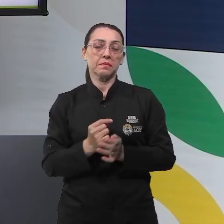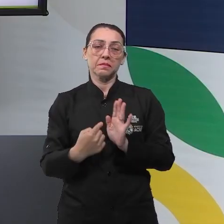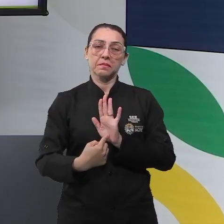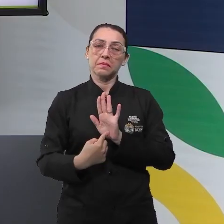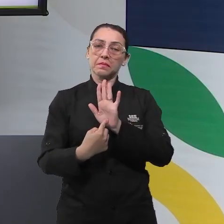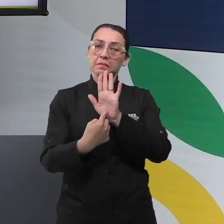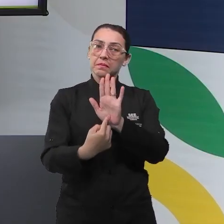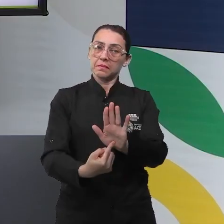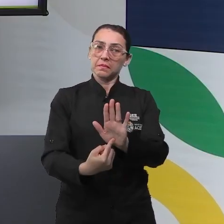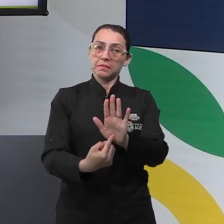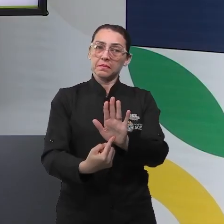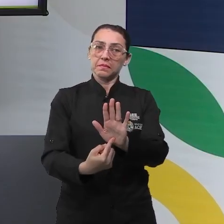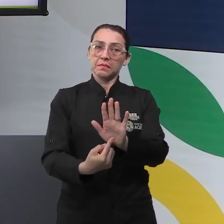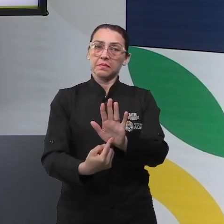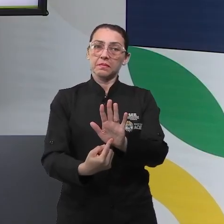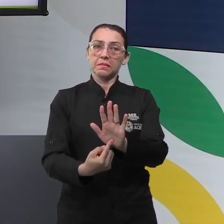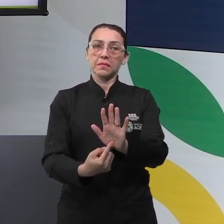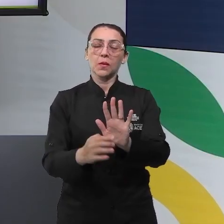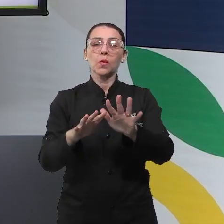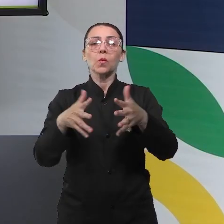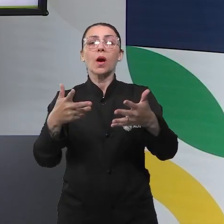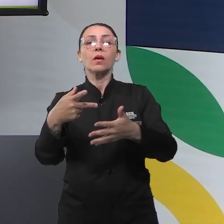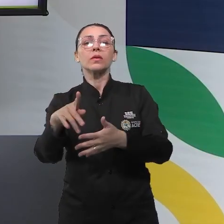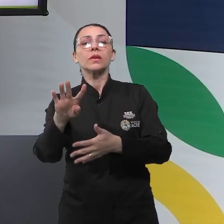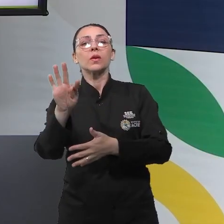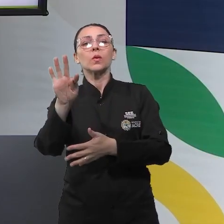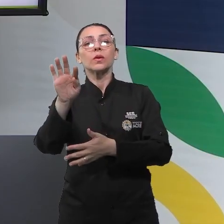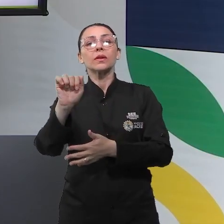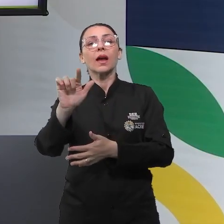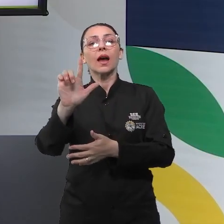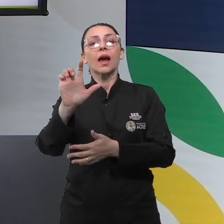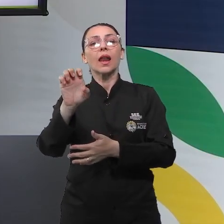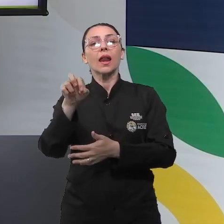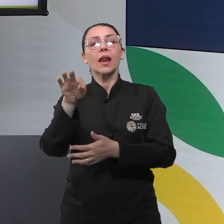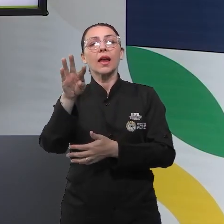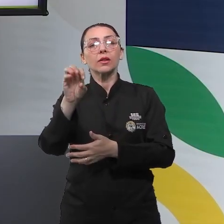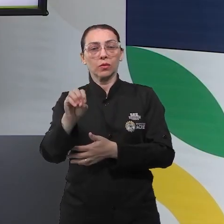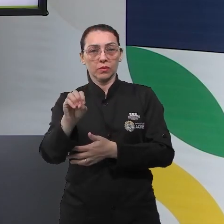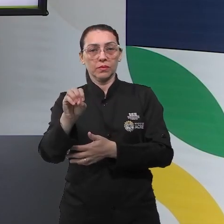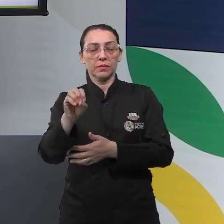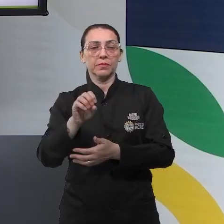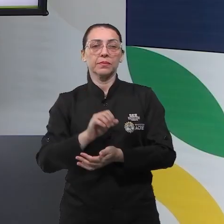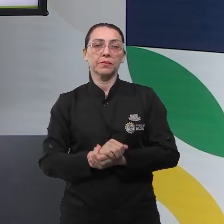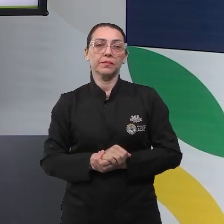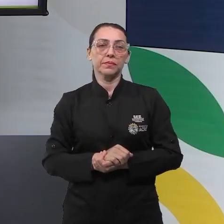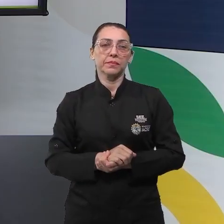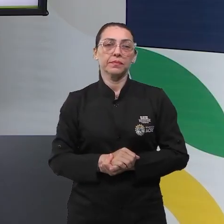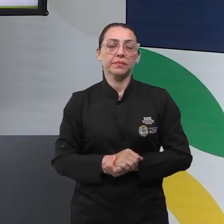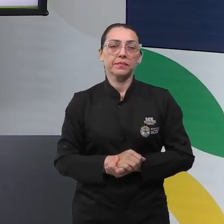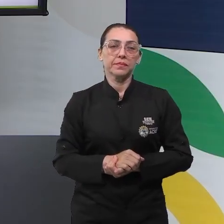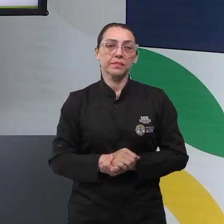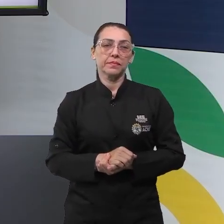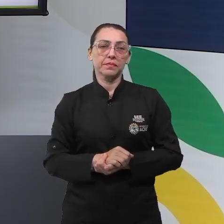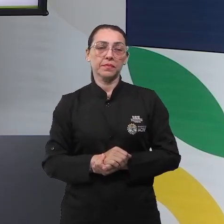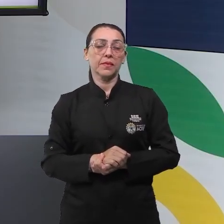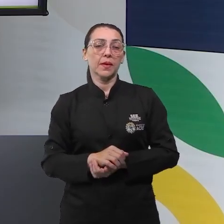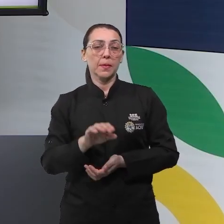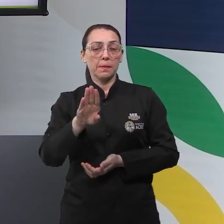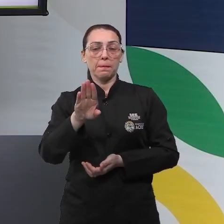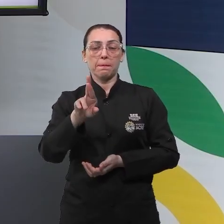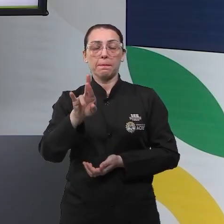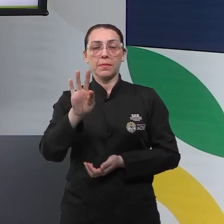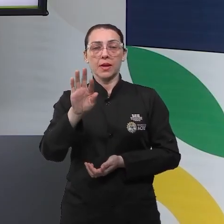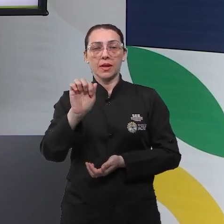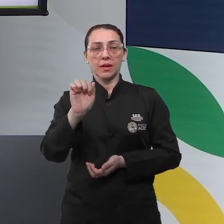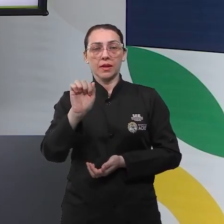revelava qual é o seu talento. Passava, se eu não me engano, no SBT, que revelava talento. Então, a versão britânica do qual é o